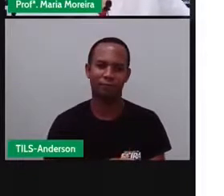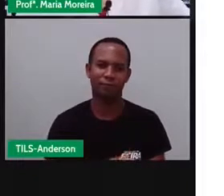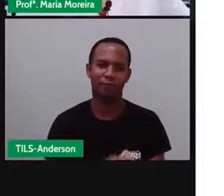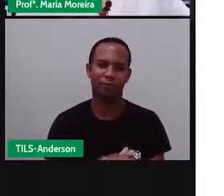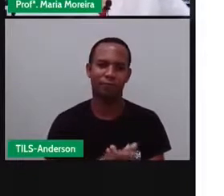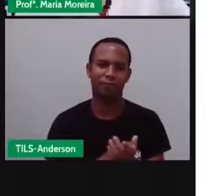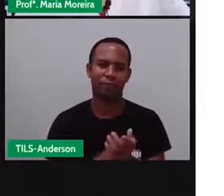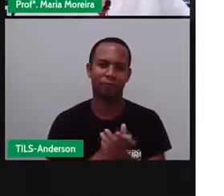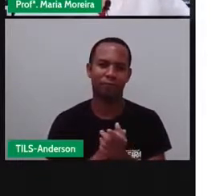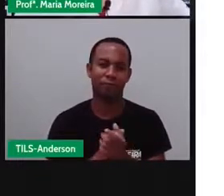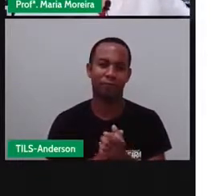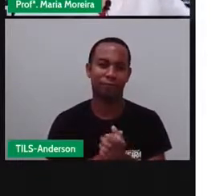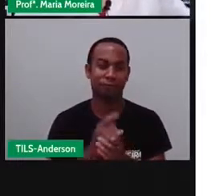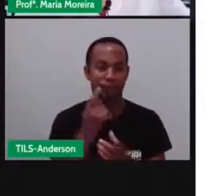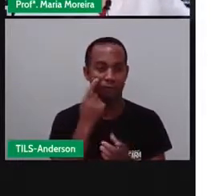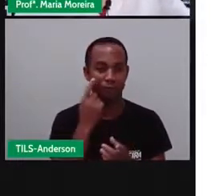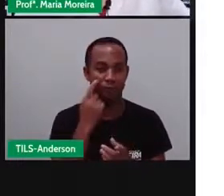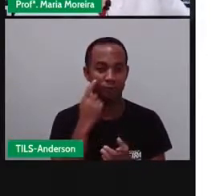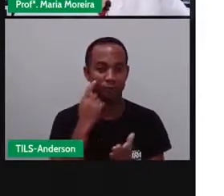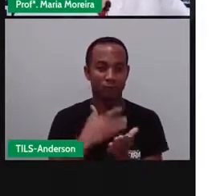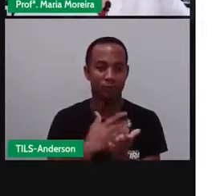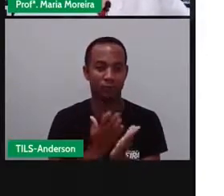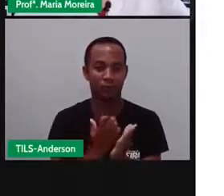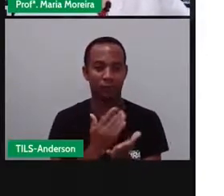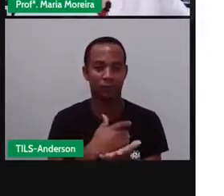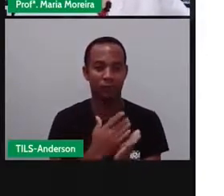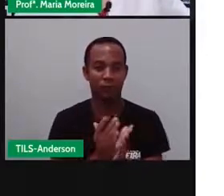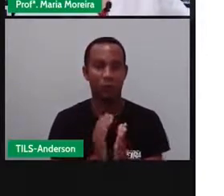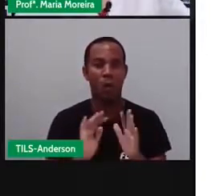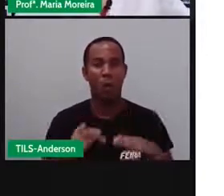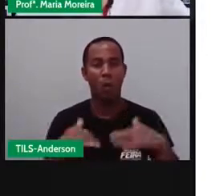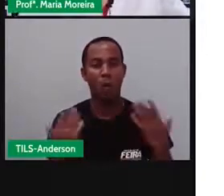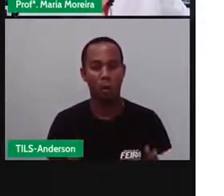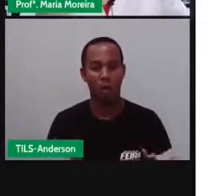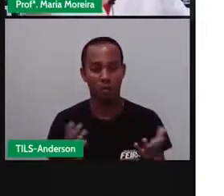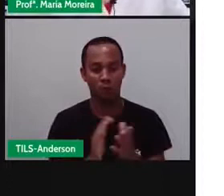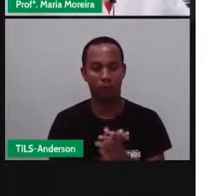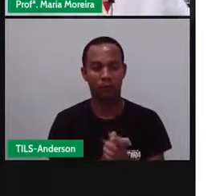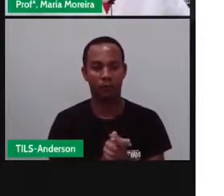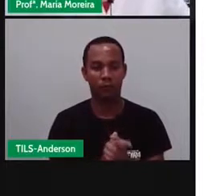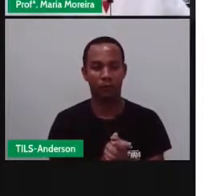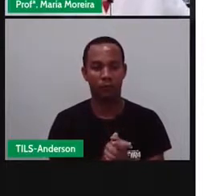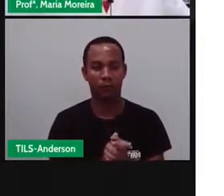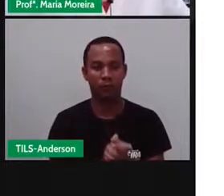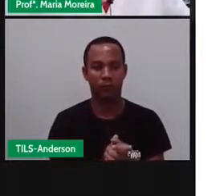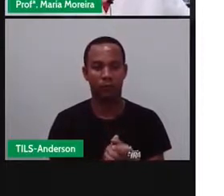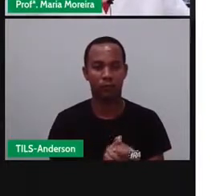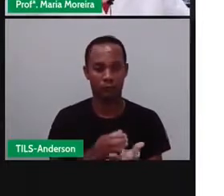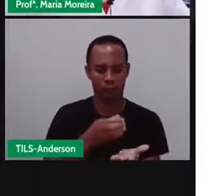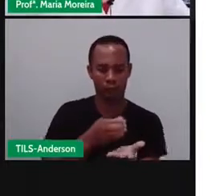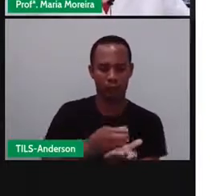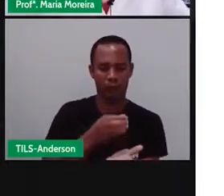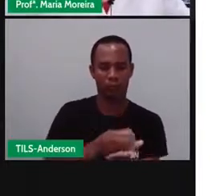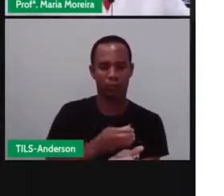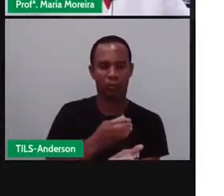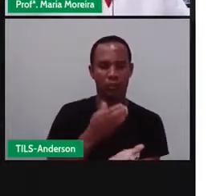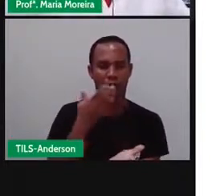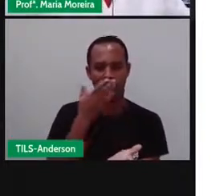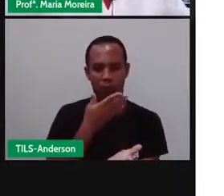Vamos lá. Bom, bolo de milho. Quais são os ingredientes, né? 1 xícara de